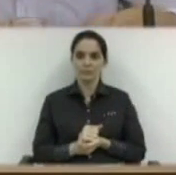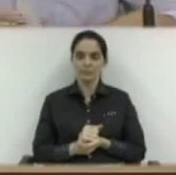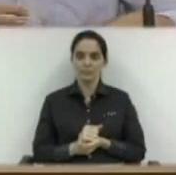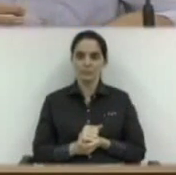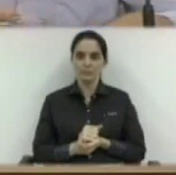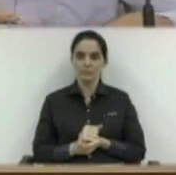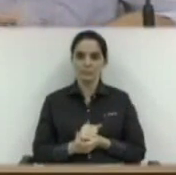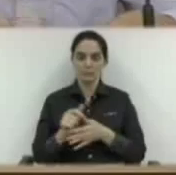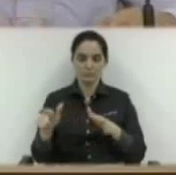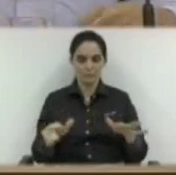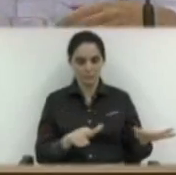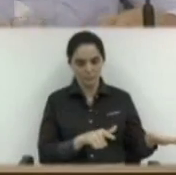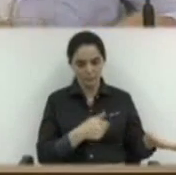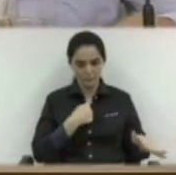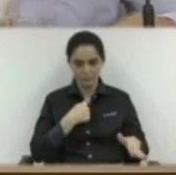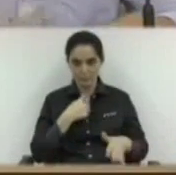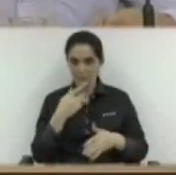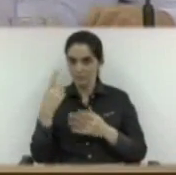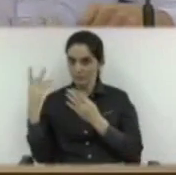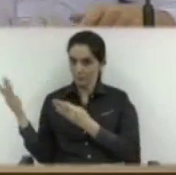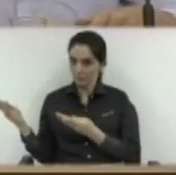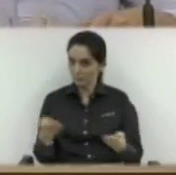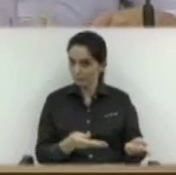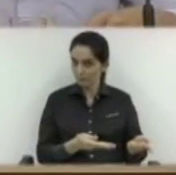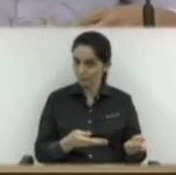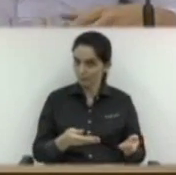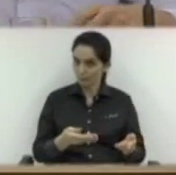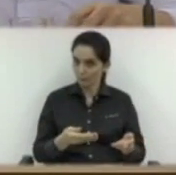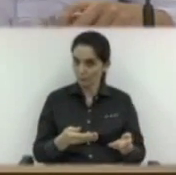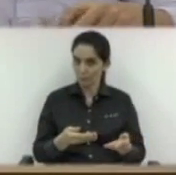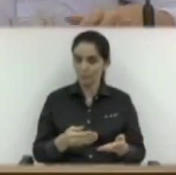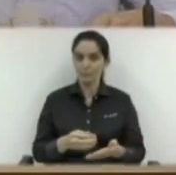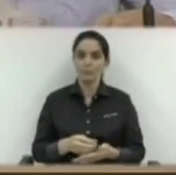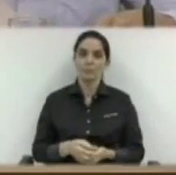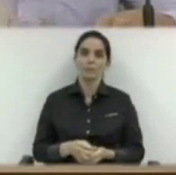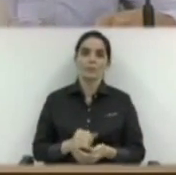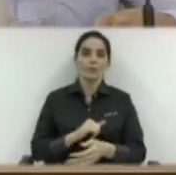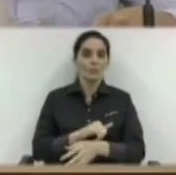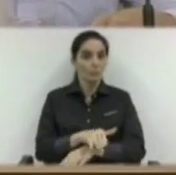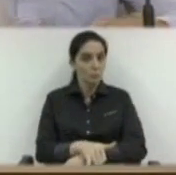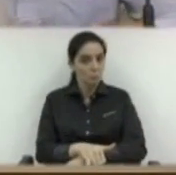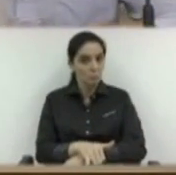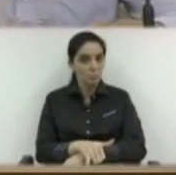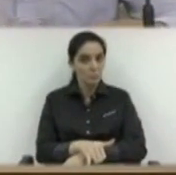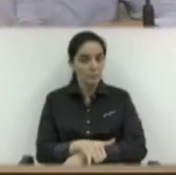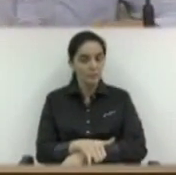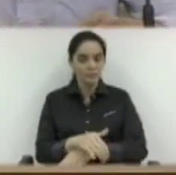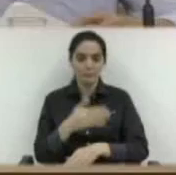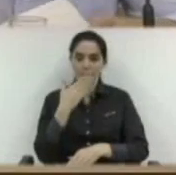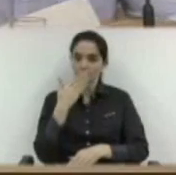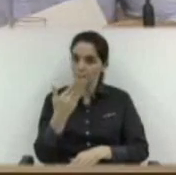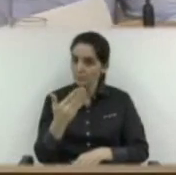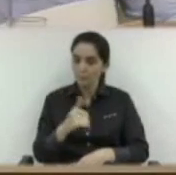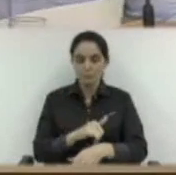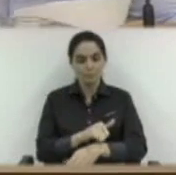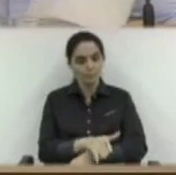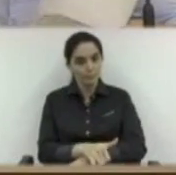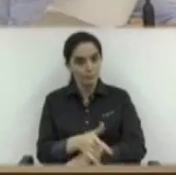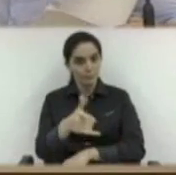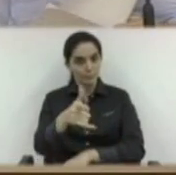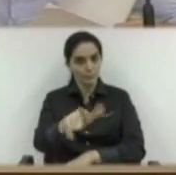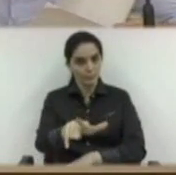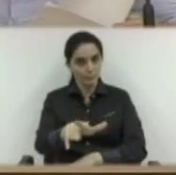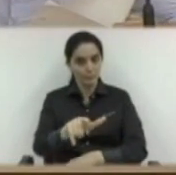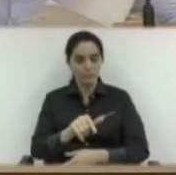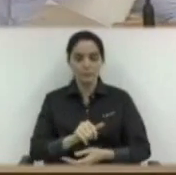primeiro, semana passada eu fiz um convite, ela não veio. Aí então fiz a convocação, ela também não compareceu para